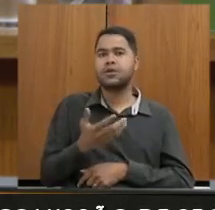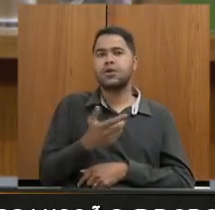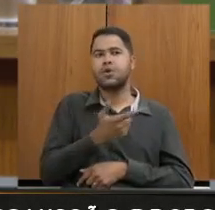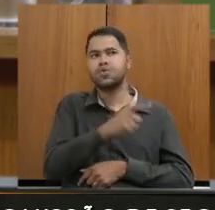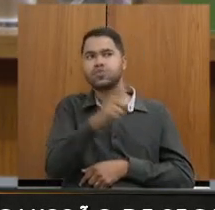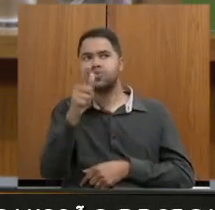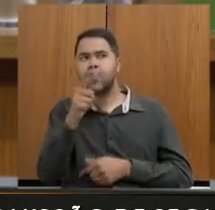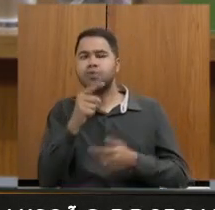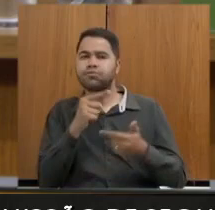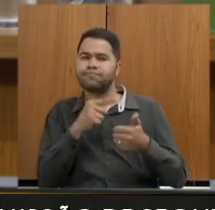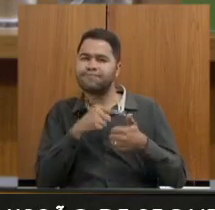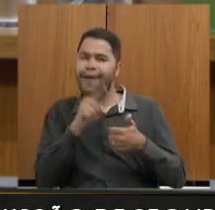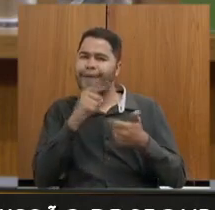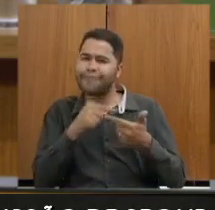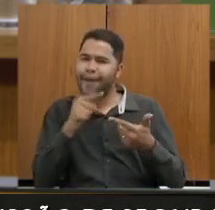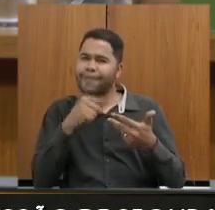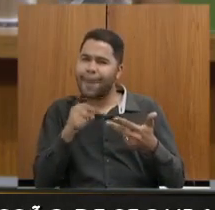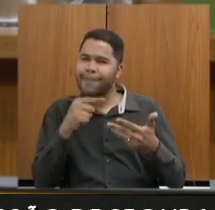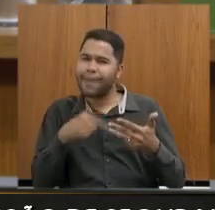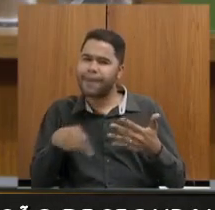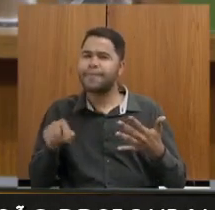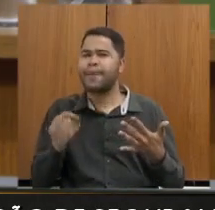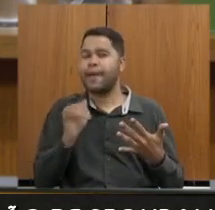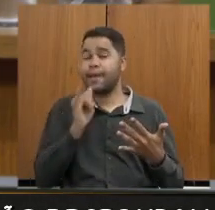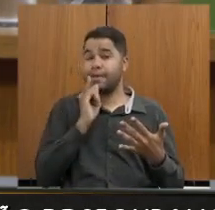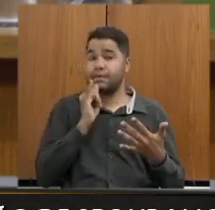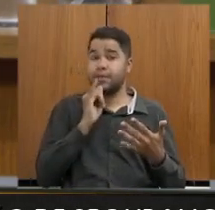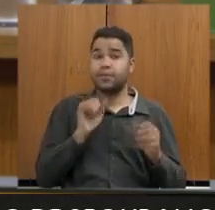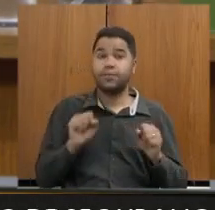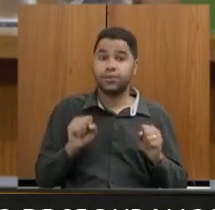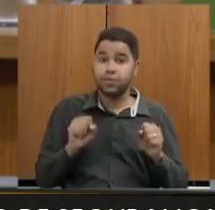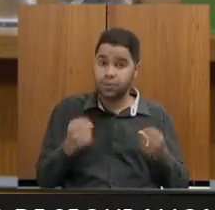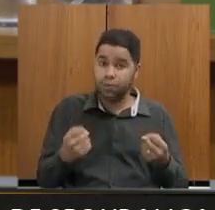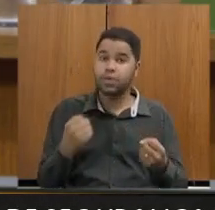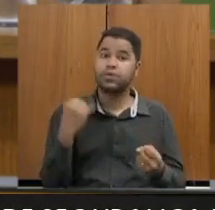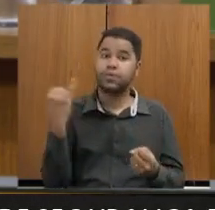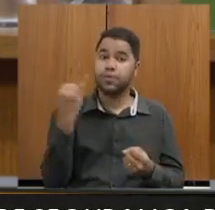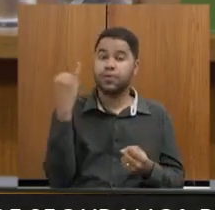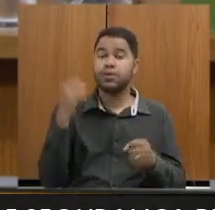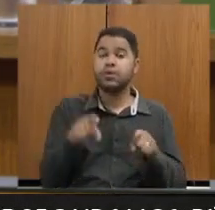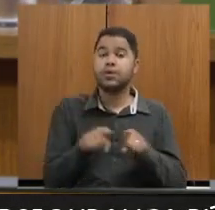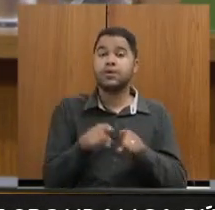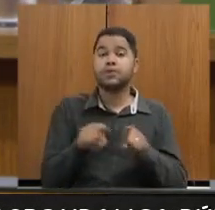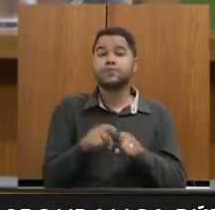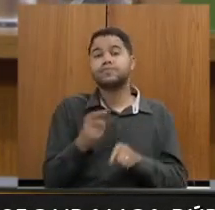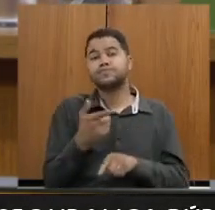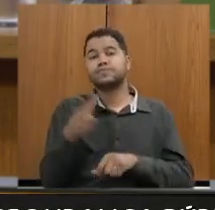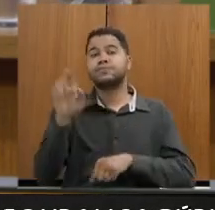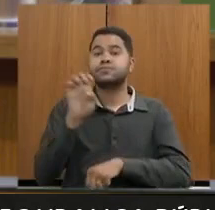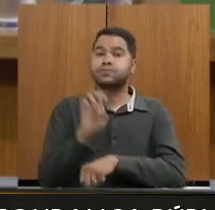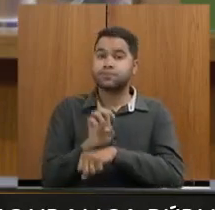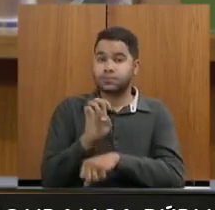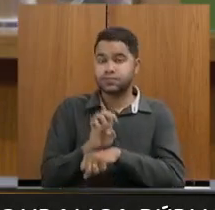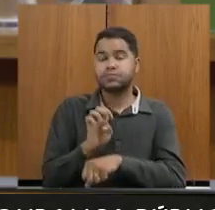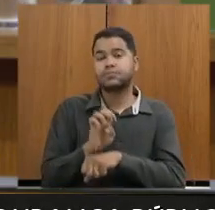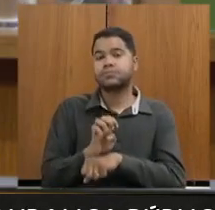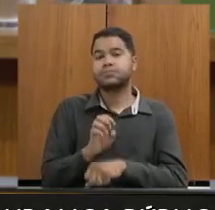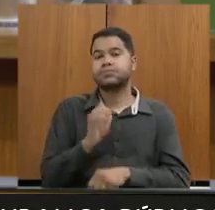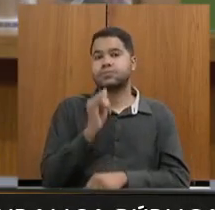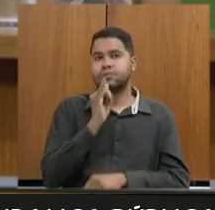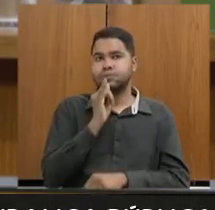fatores né todos os outros envolvidos nesse na segurança são importante inclusive de outros estados né